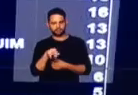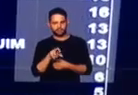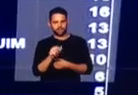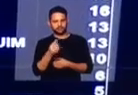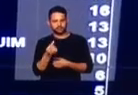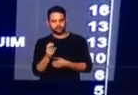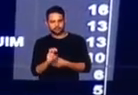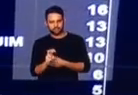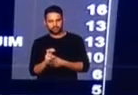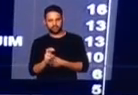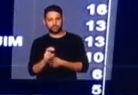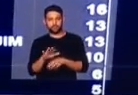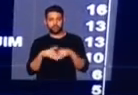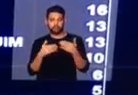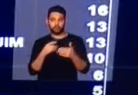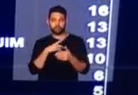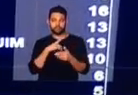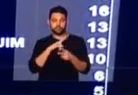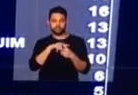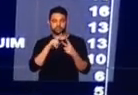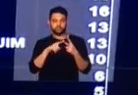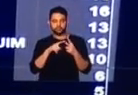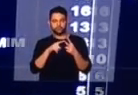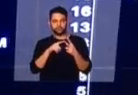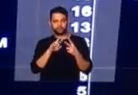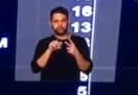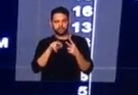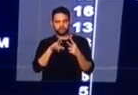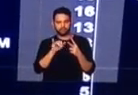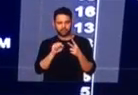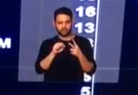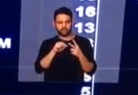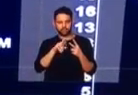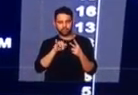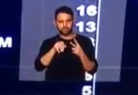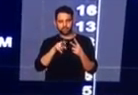Vieira de Melo, 5. Então, segundo turno com Rodrigo Maia e Rogério Rosso.